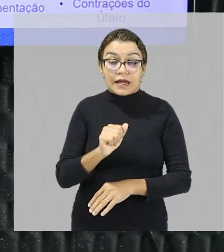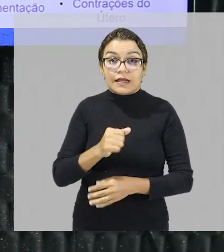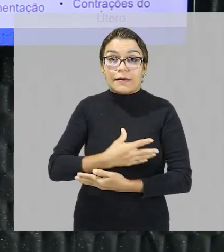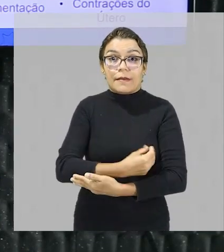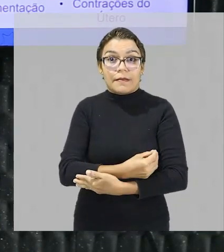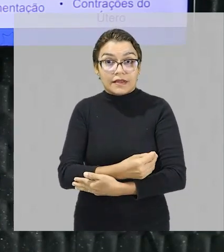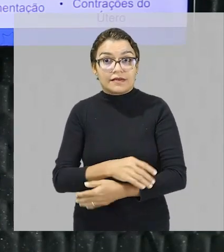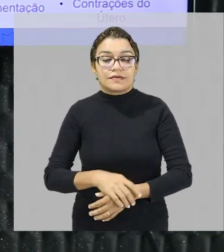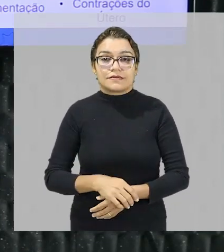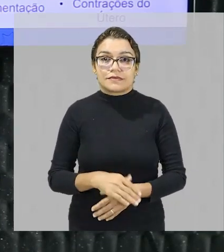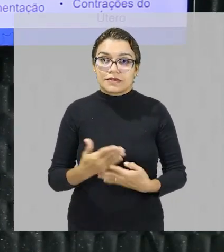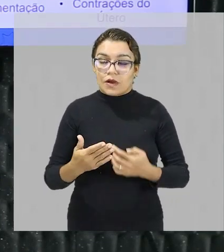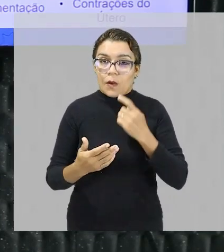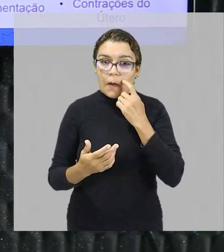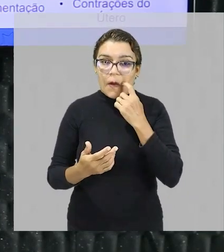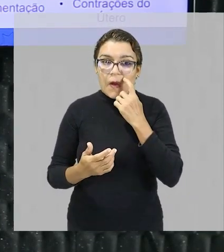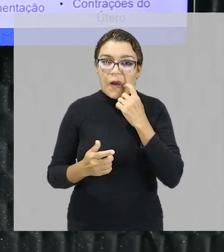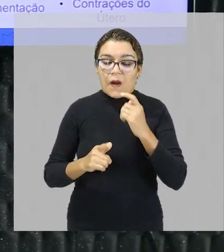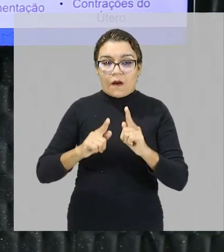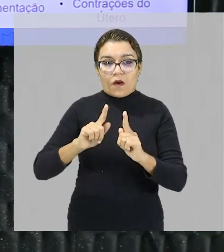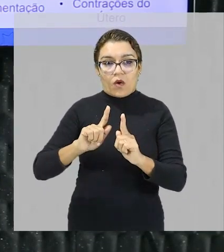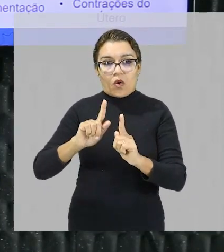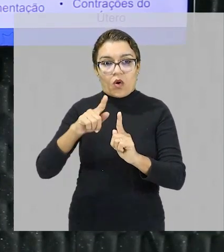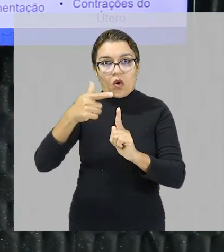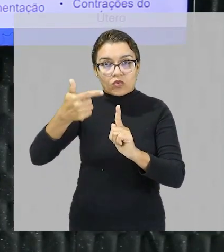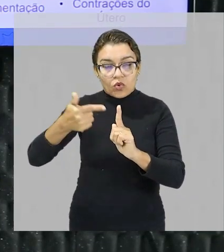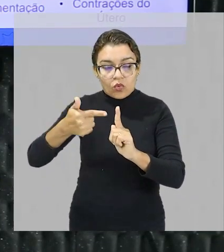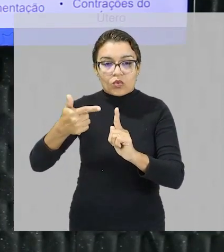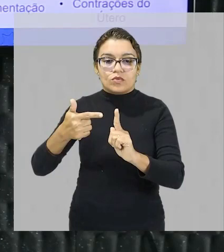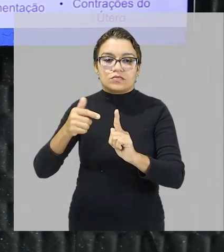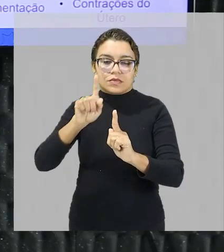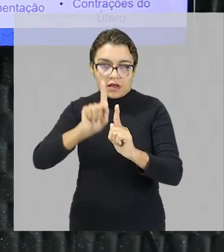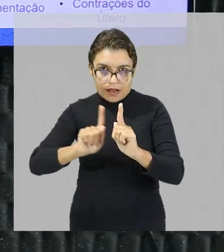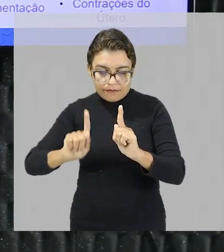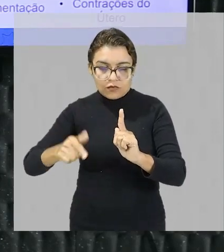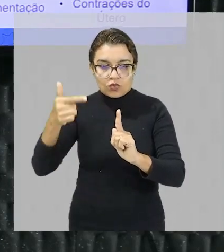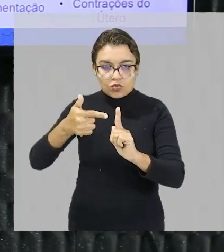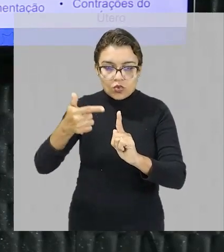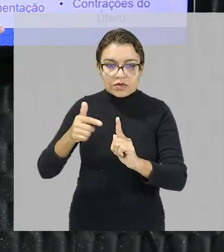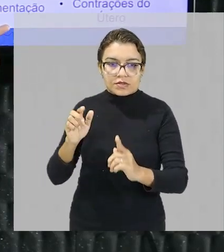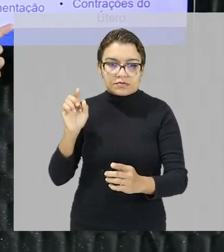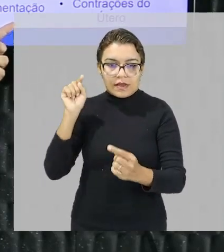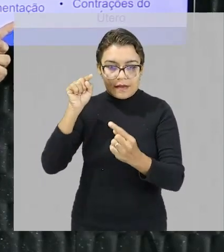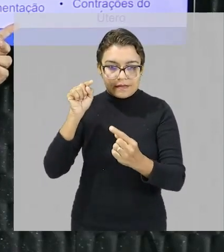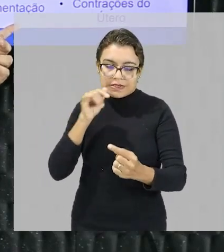2 representar a concentração de ocitocina, como